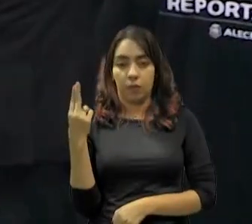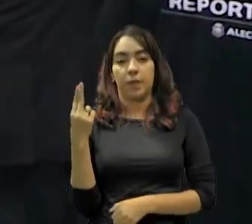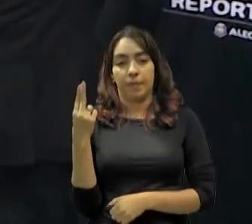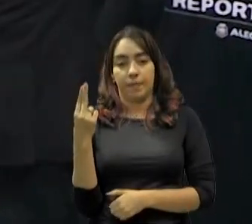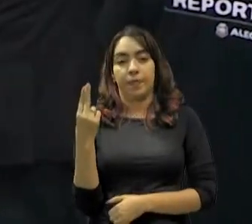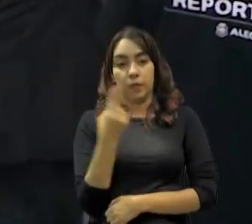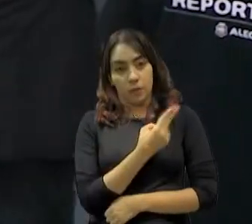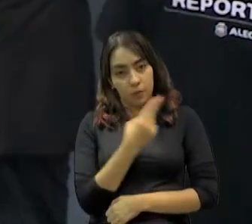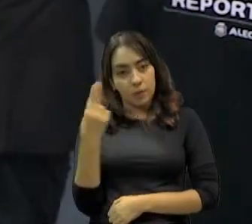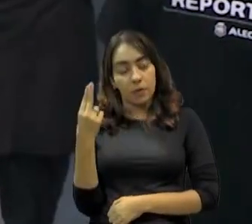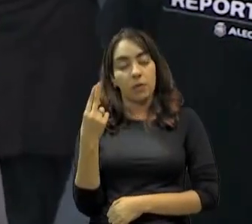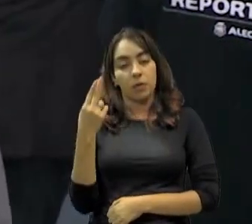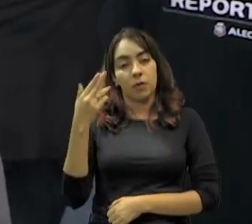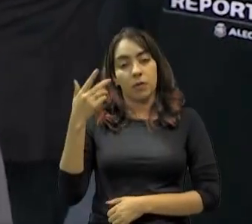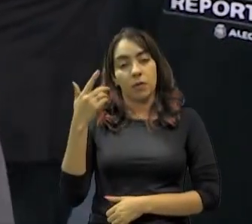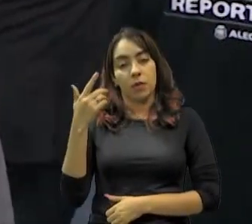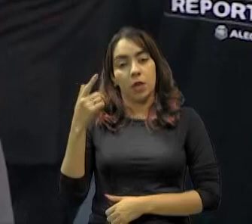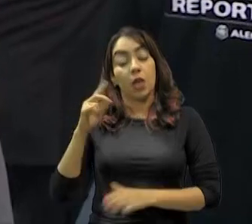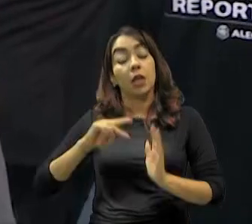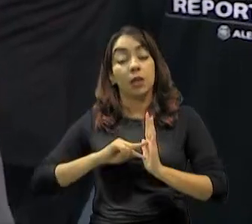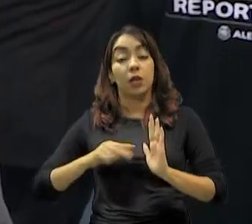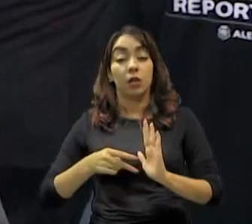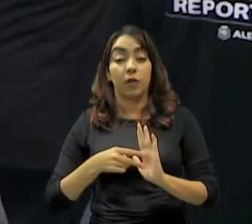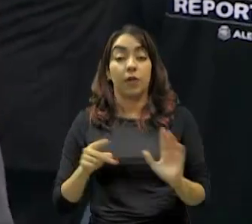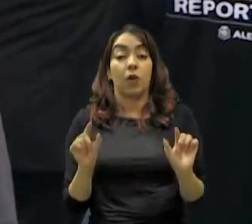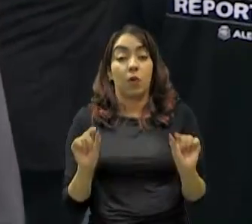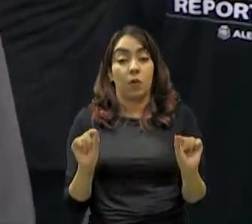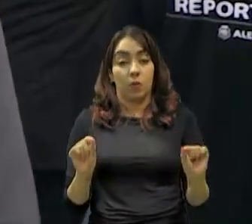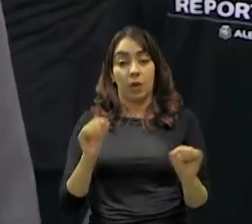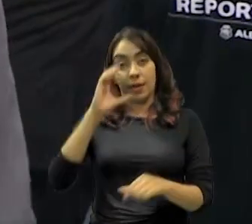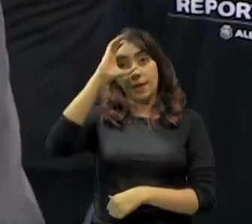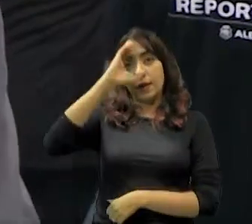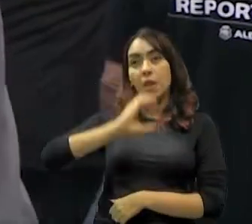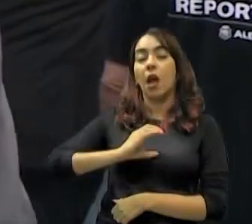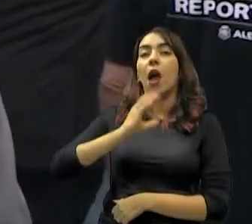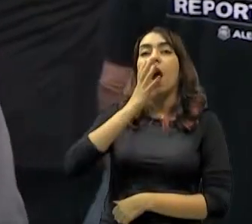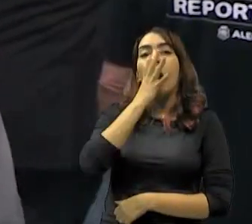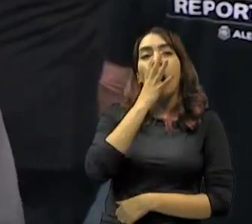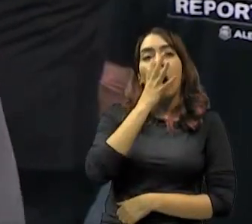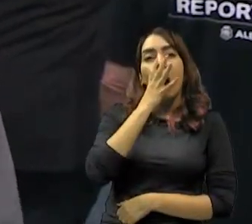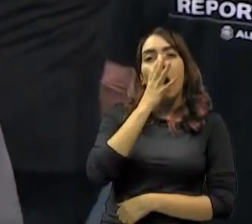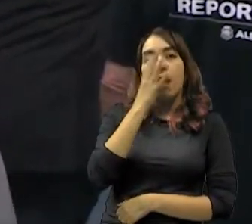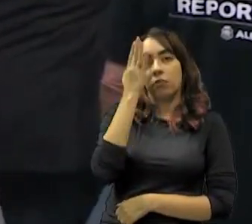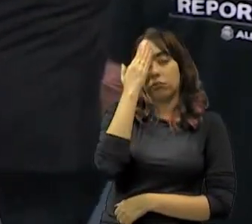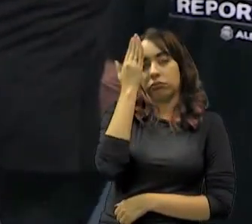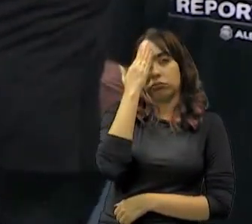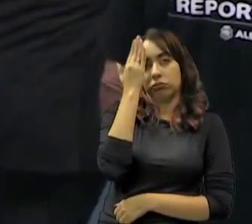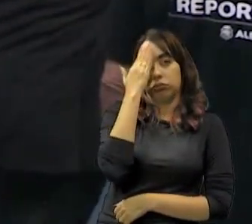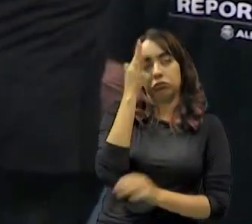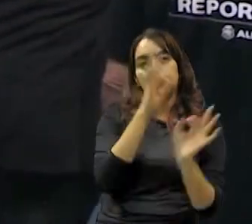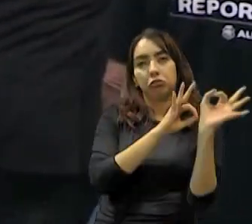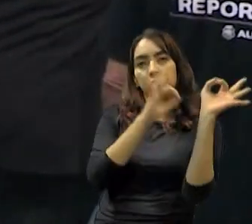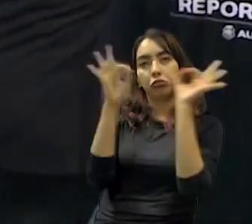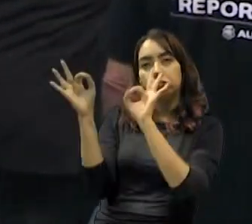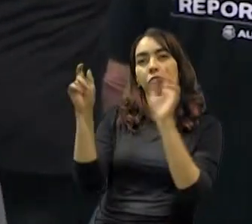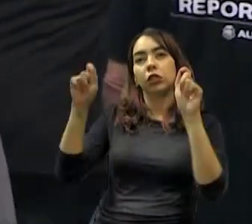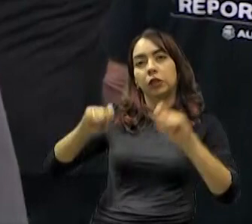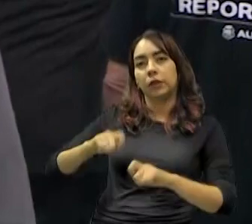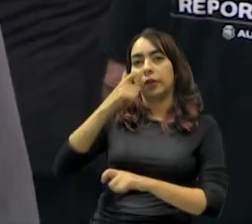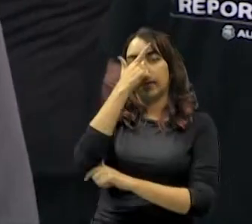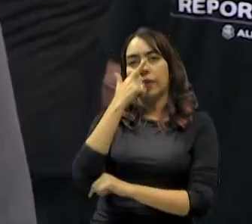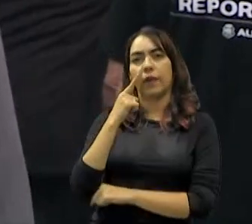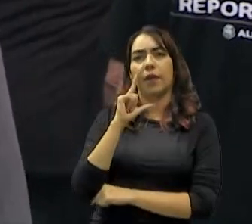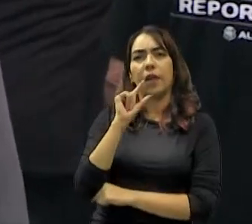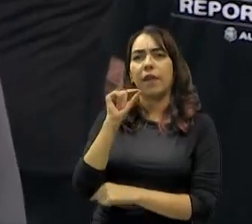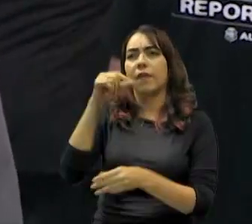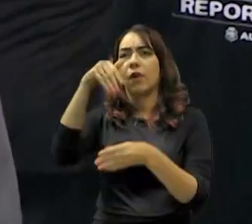que o acompanhamento do cidadão, as ações, as matérias que tramitam da casa, ela tem muito mais ainda a